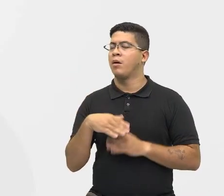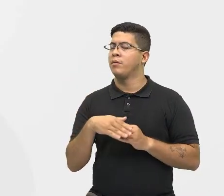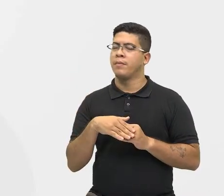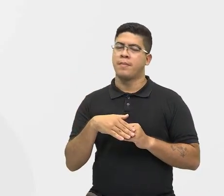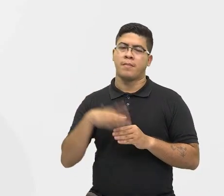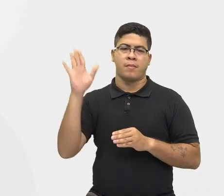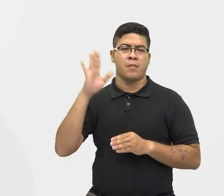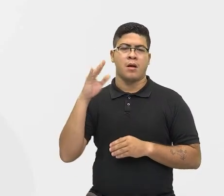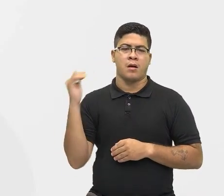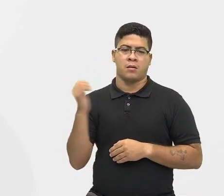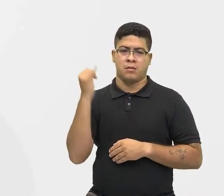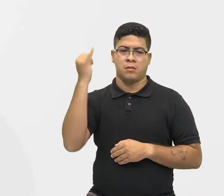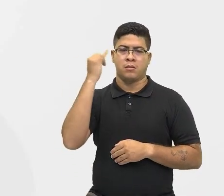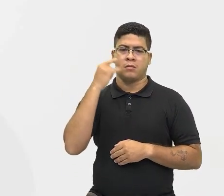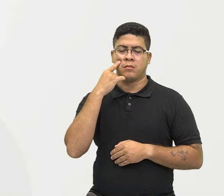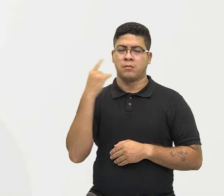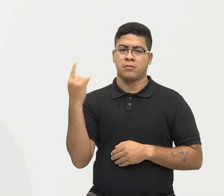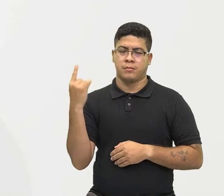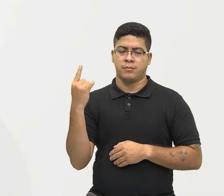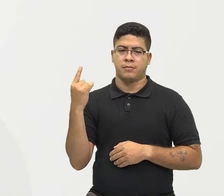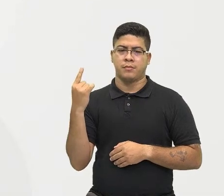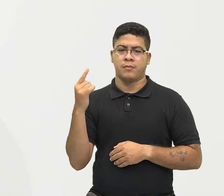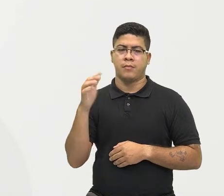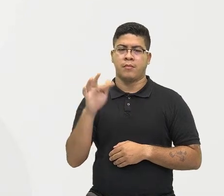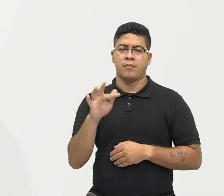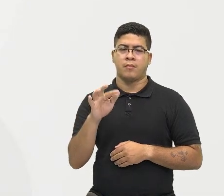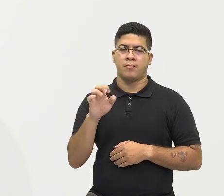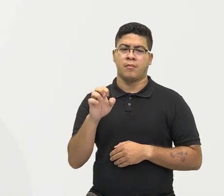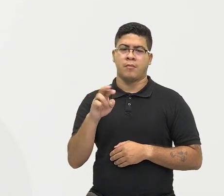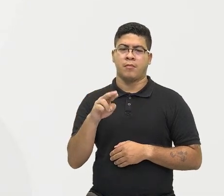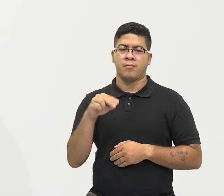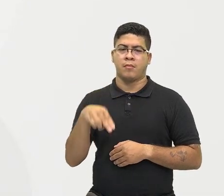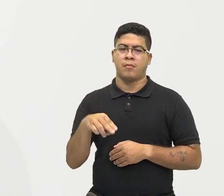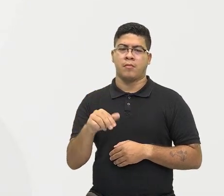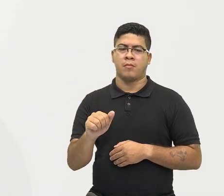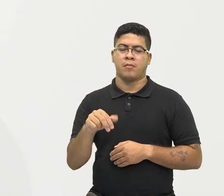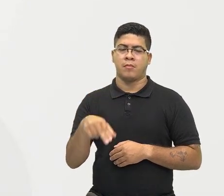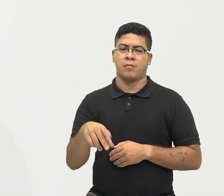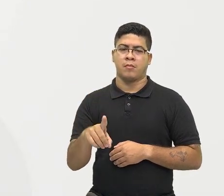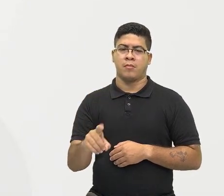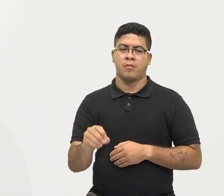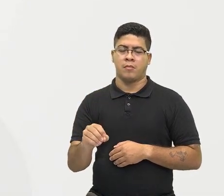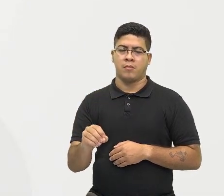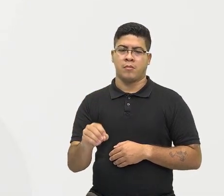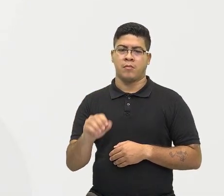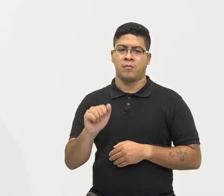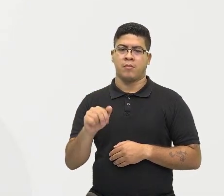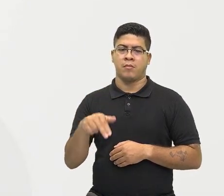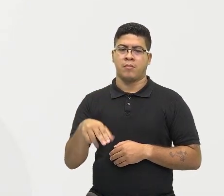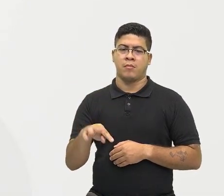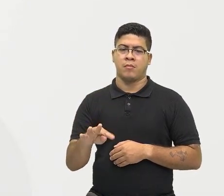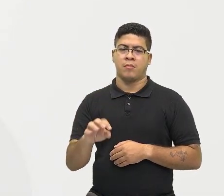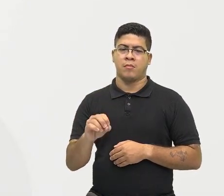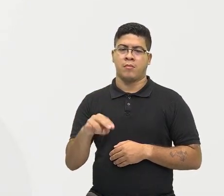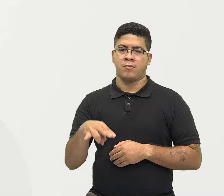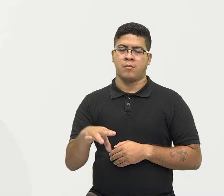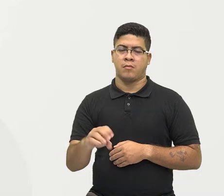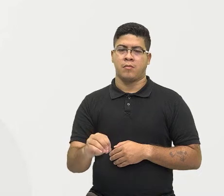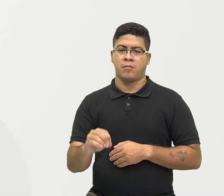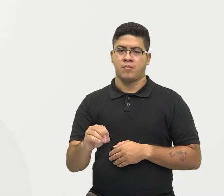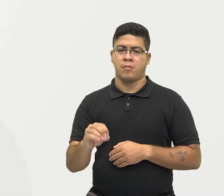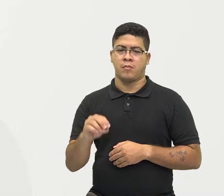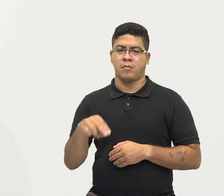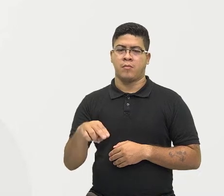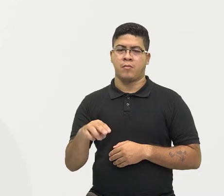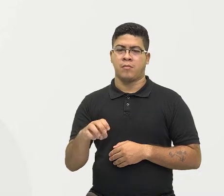maiores, né, o mais respeitado deles, é o Fernando Antônio